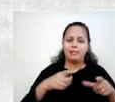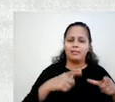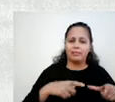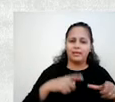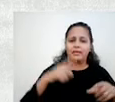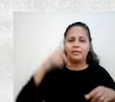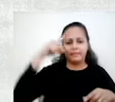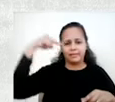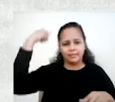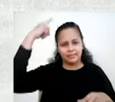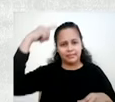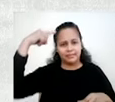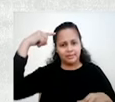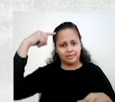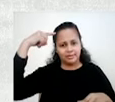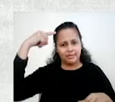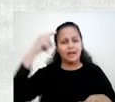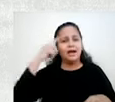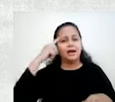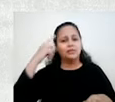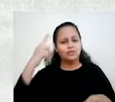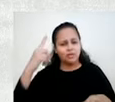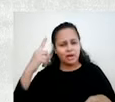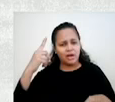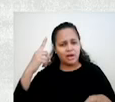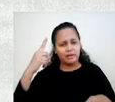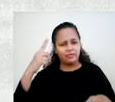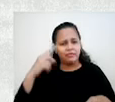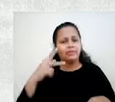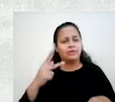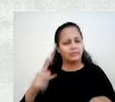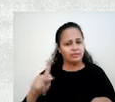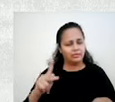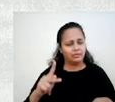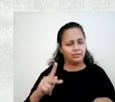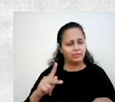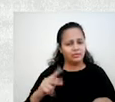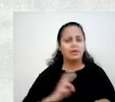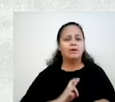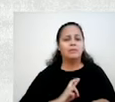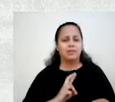que consideravam pertencer-lhes por ser um lugar sagrado para sua religião,